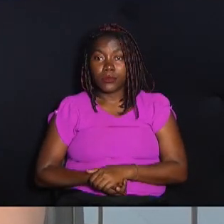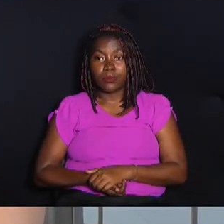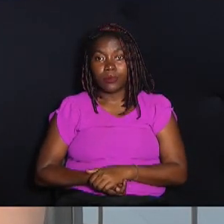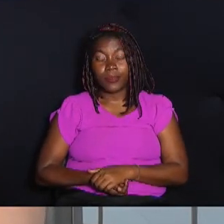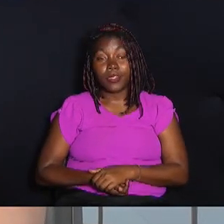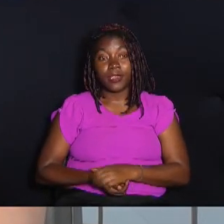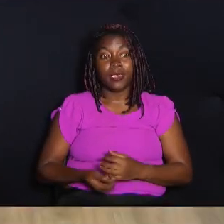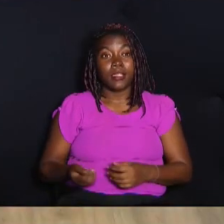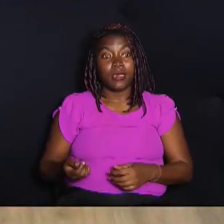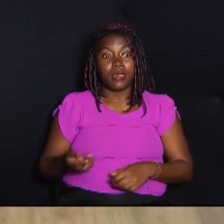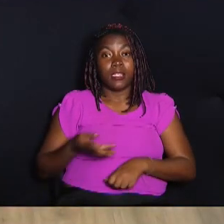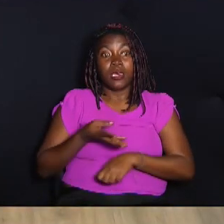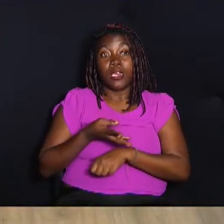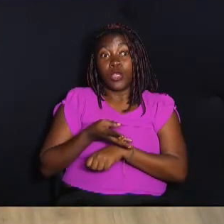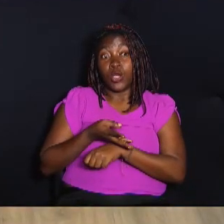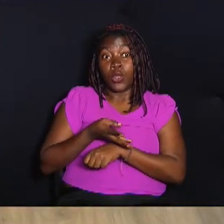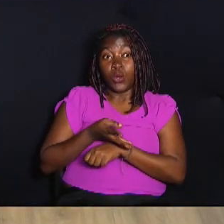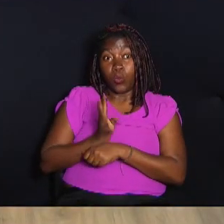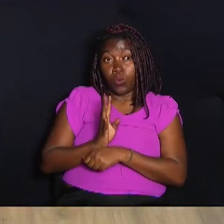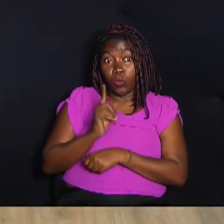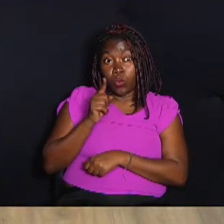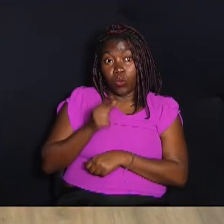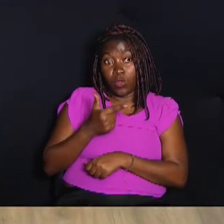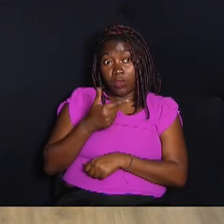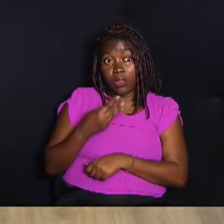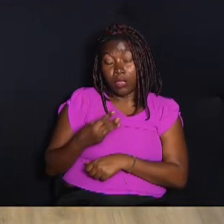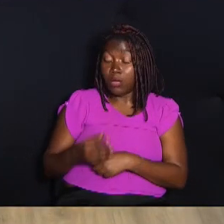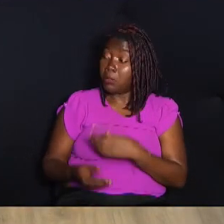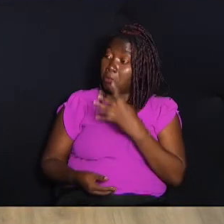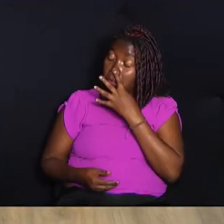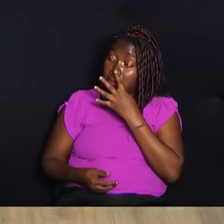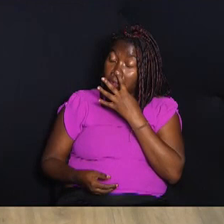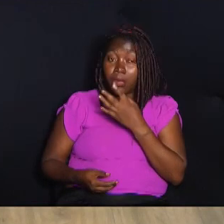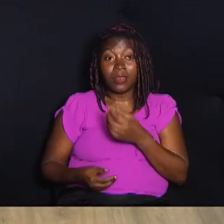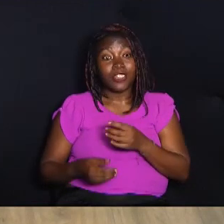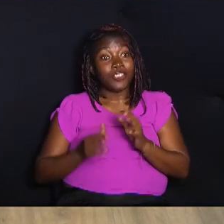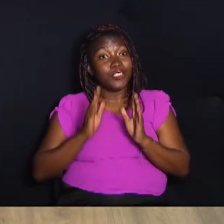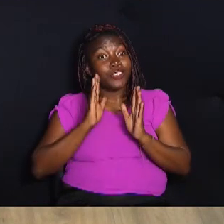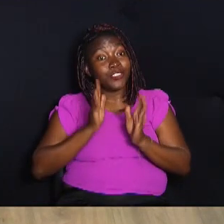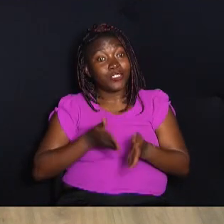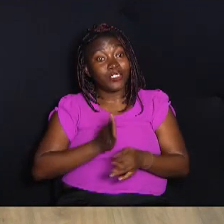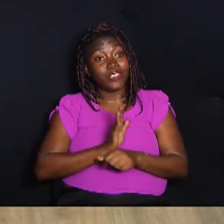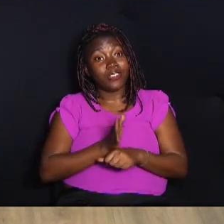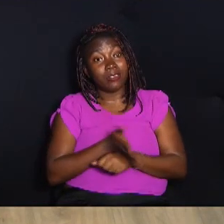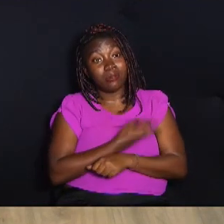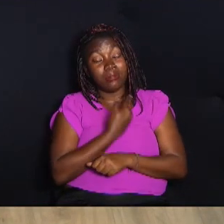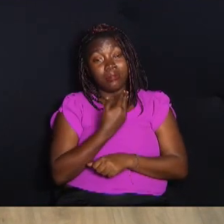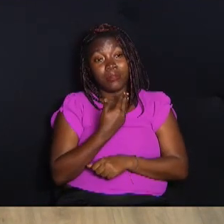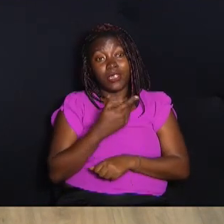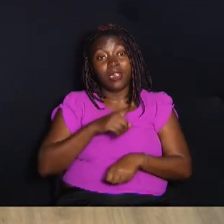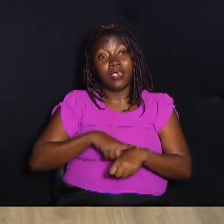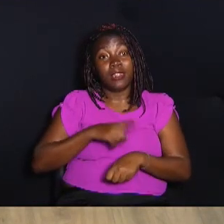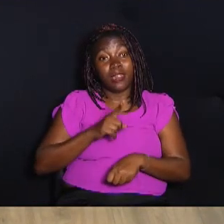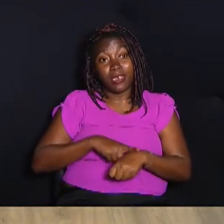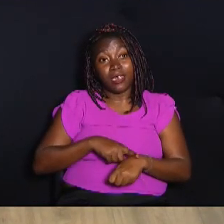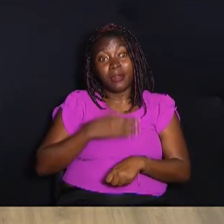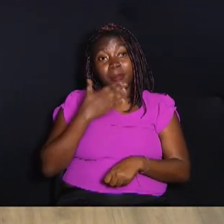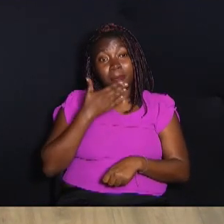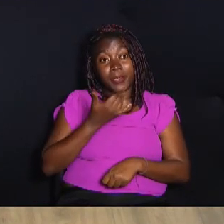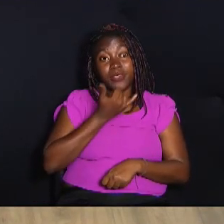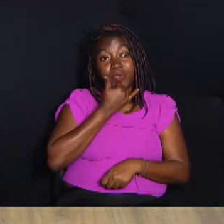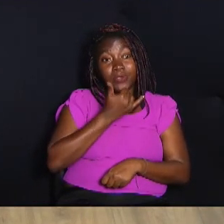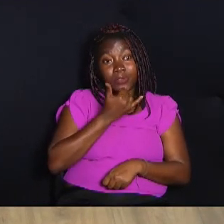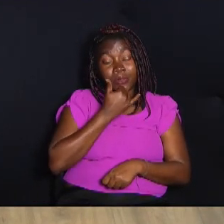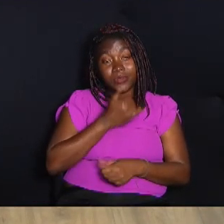horas mais 23 minutos. Uau. Nós já ultrapassamos o nosso tempo aqui, peço até desculpa a vocês,